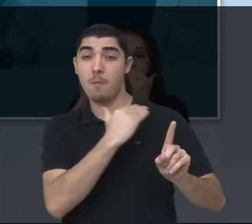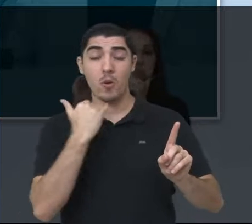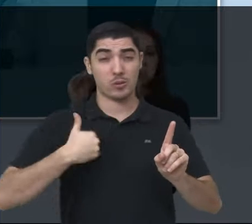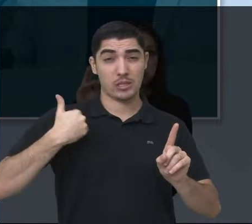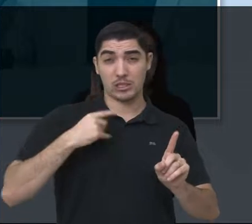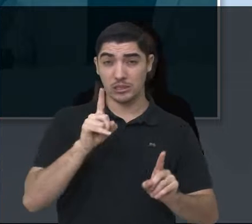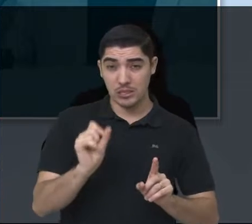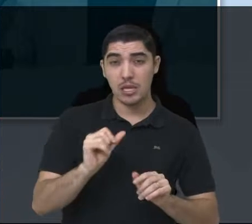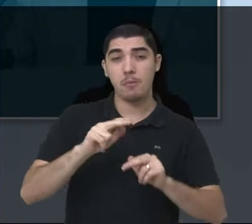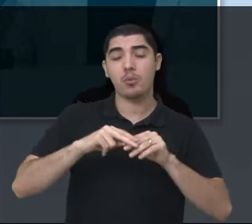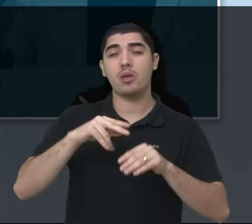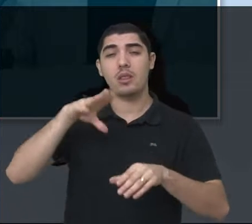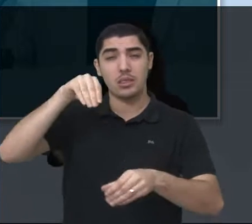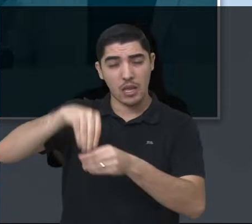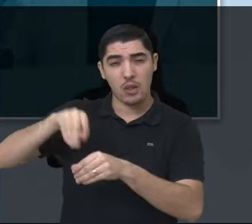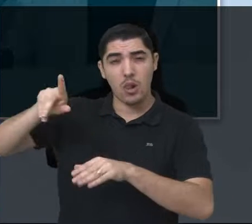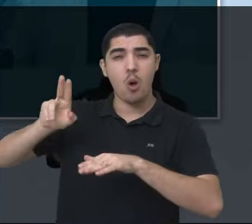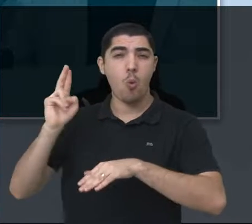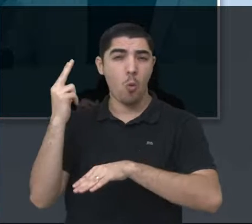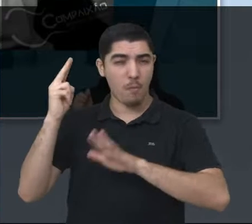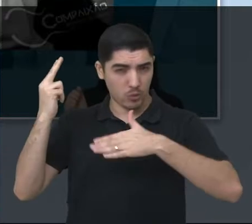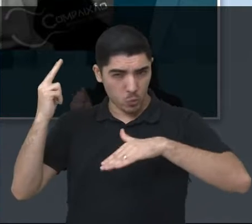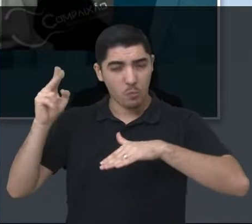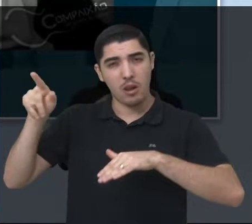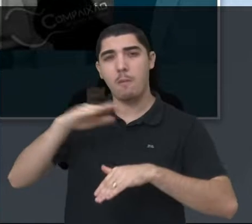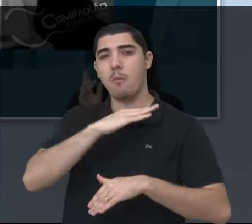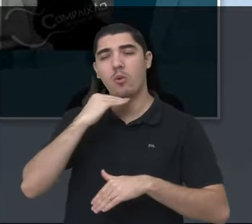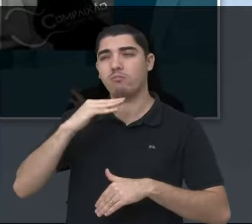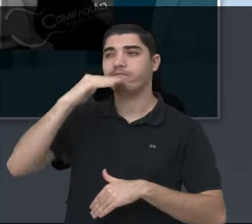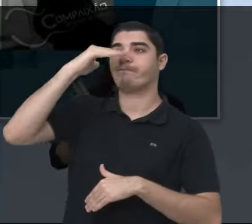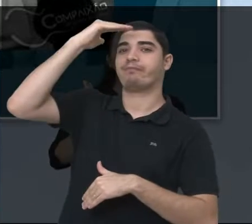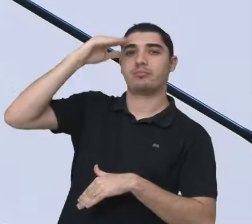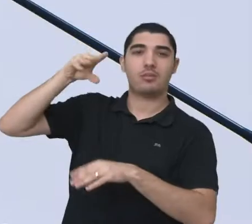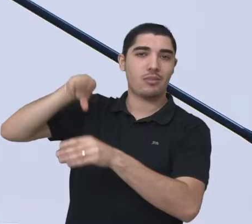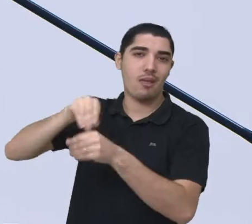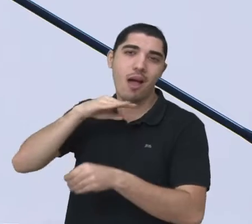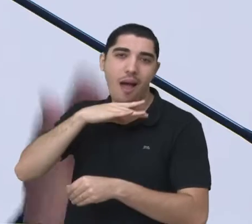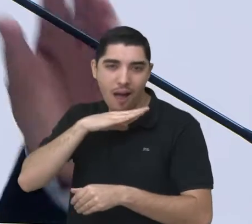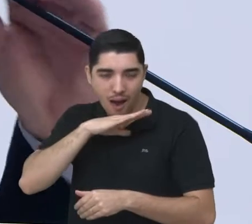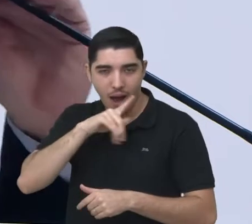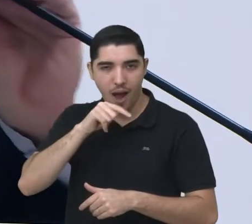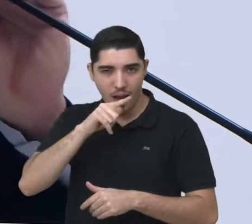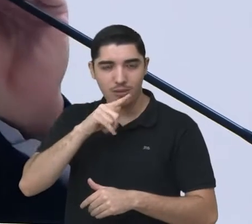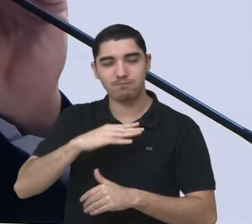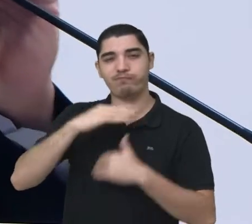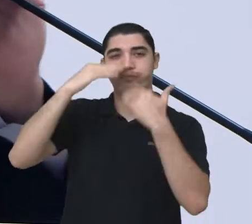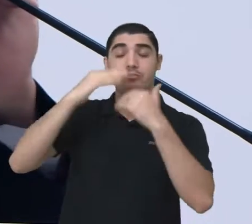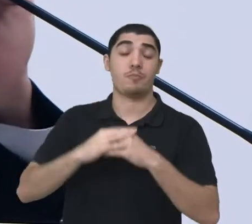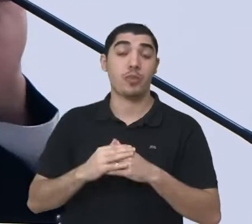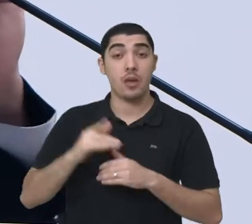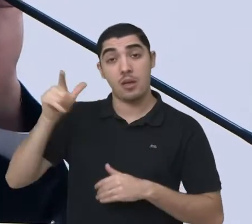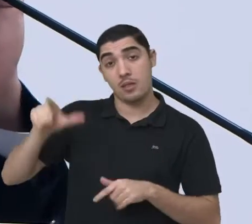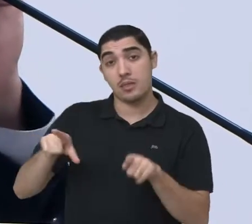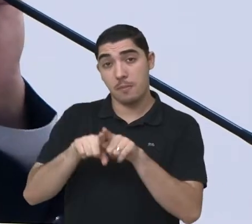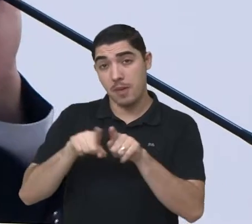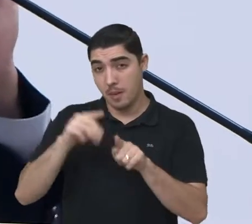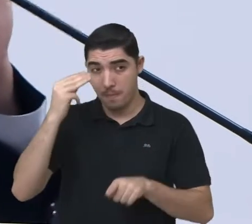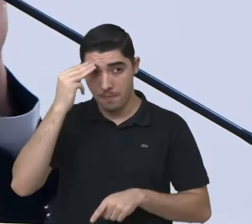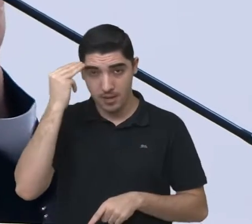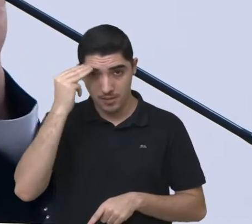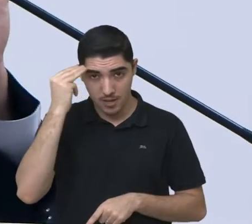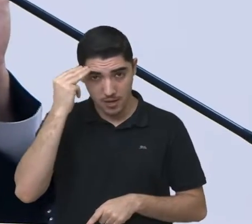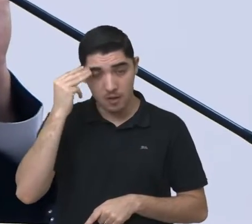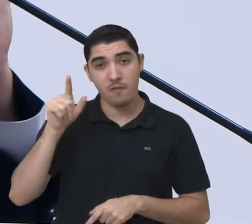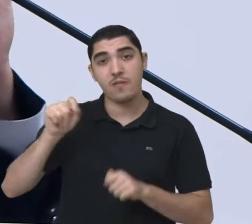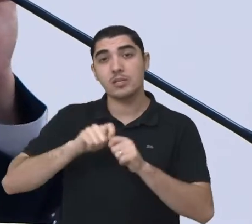16 anos por afogamento em uma praia de Ubatuba em 2014. Um projeto do vereador Marcelo Garcia vai